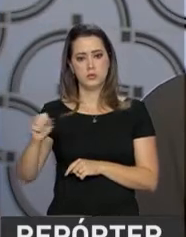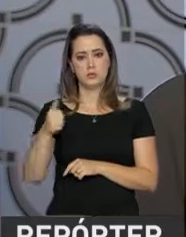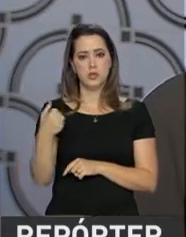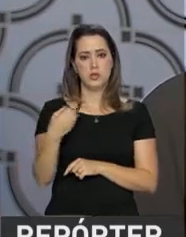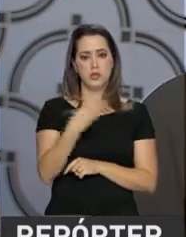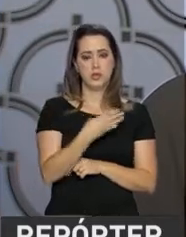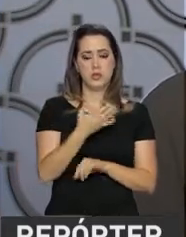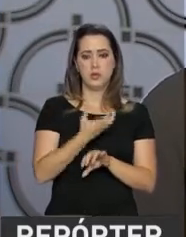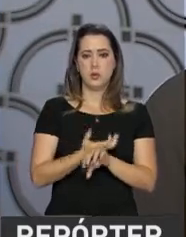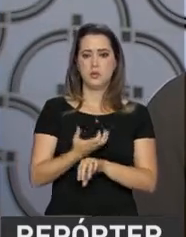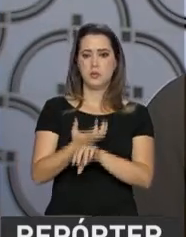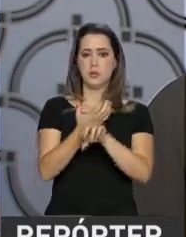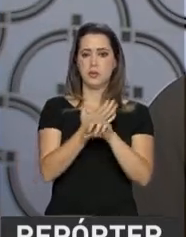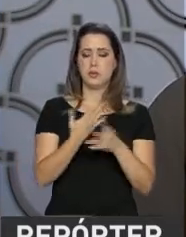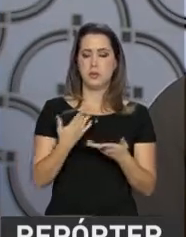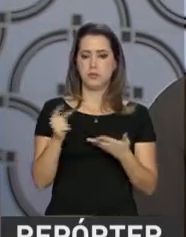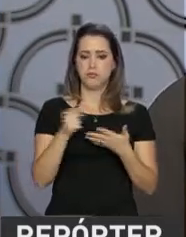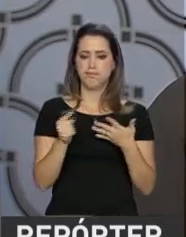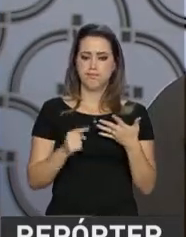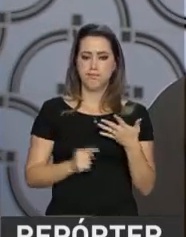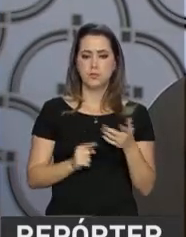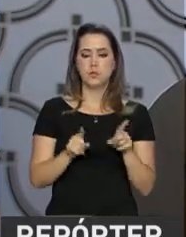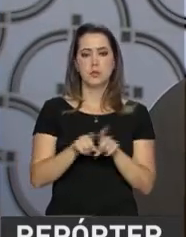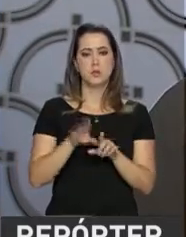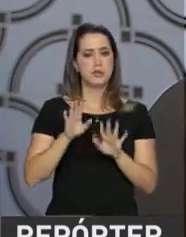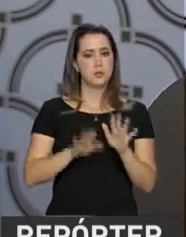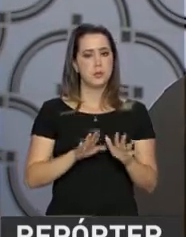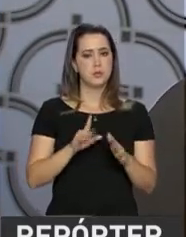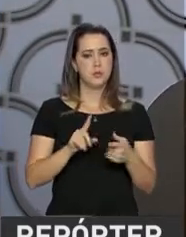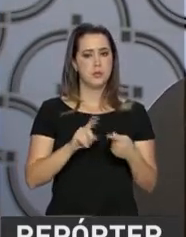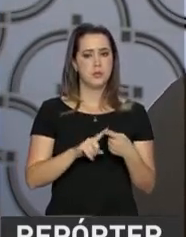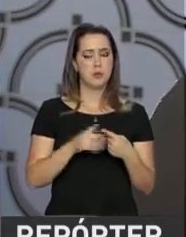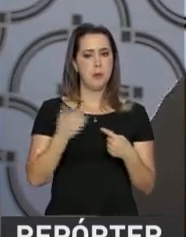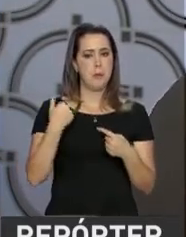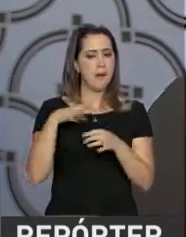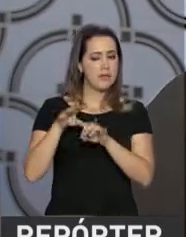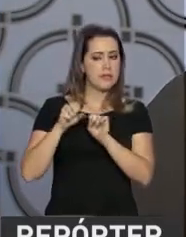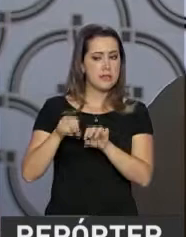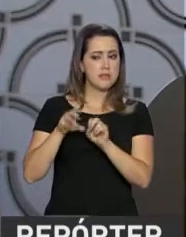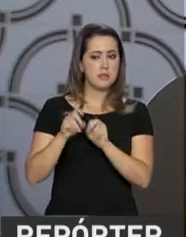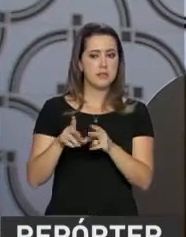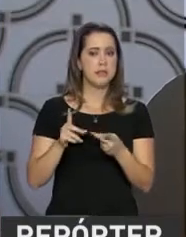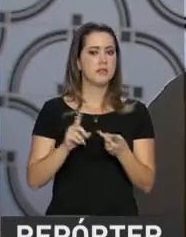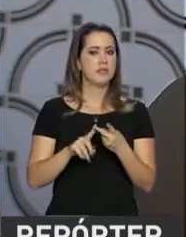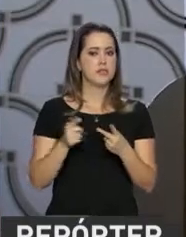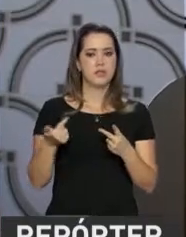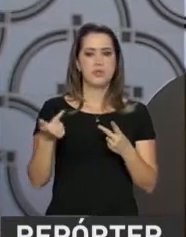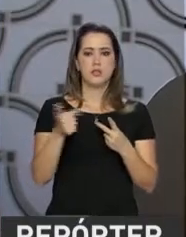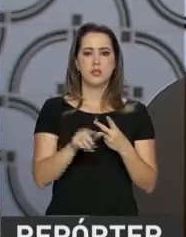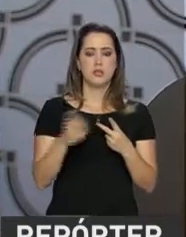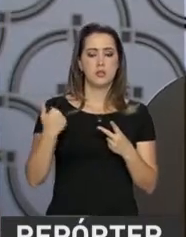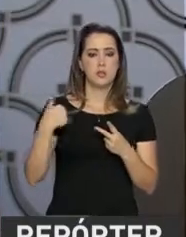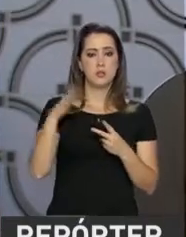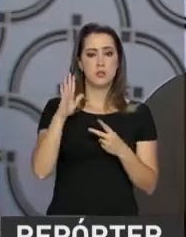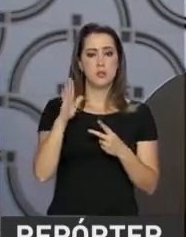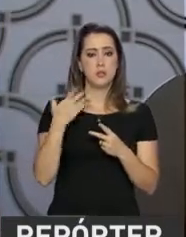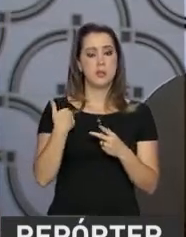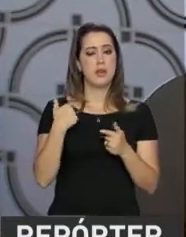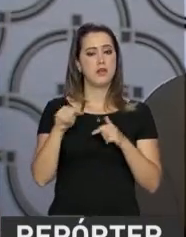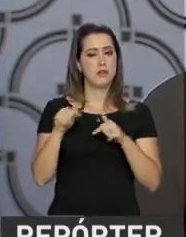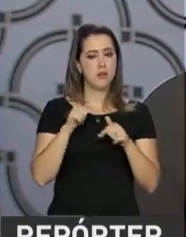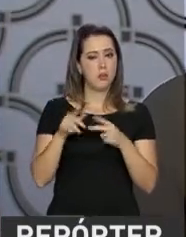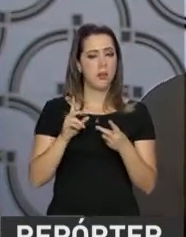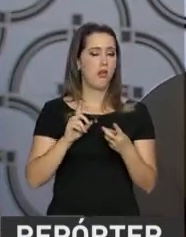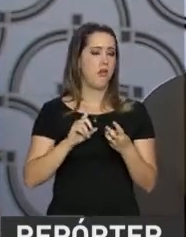14 disciplinas, entre as quais algumas mais teóricas, outras que pretendem ser mais práticas, e